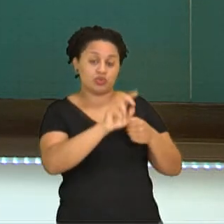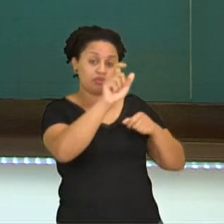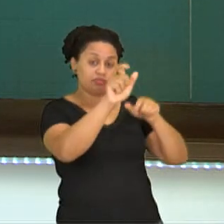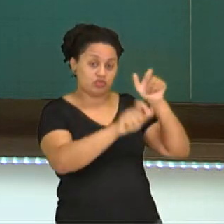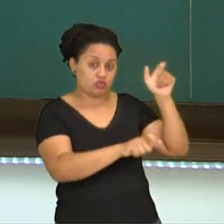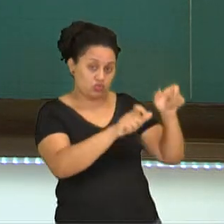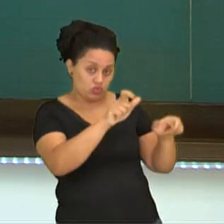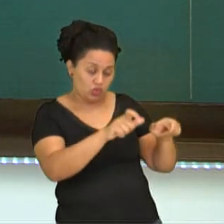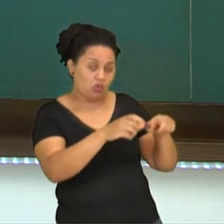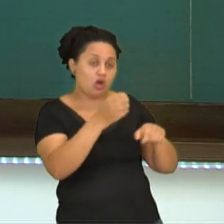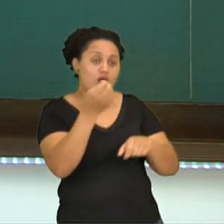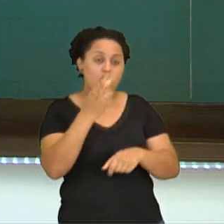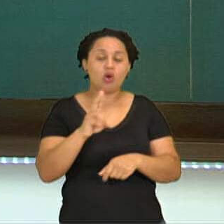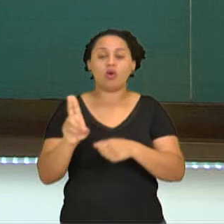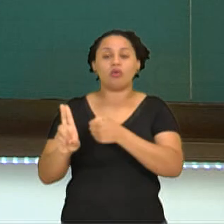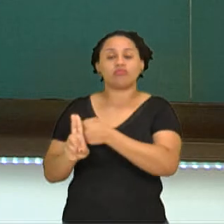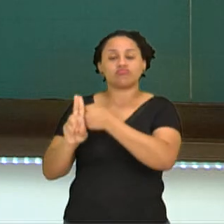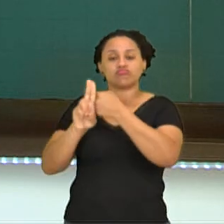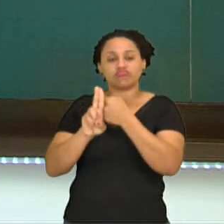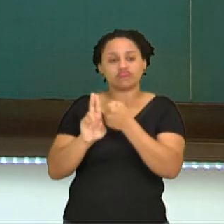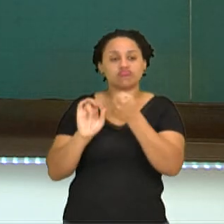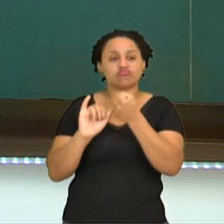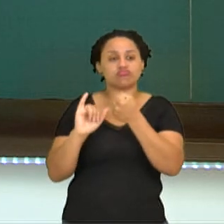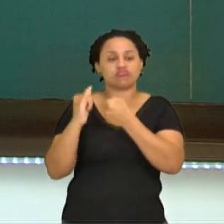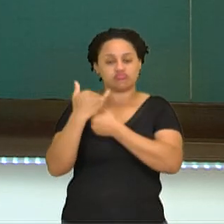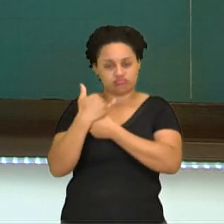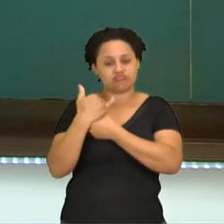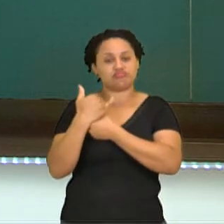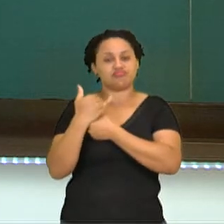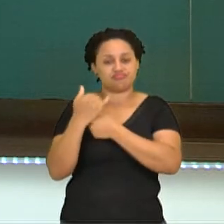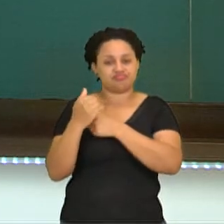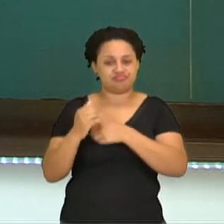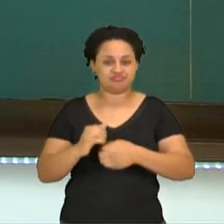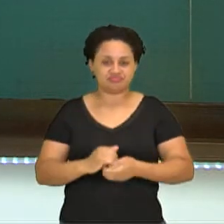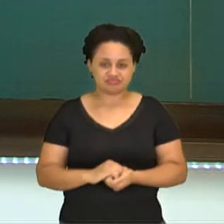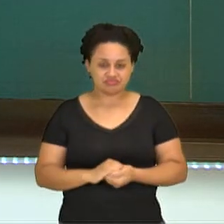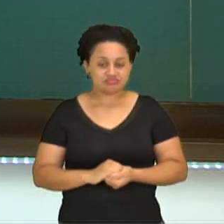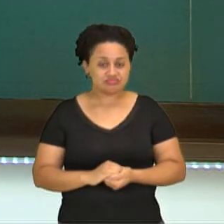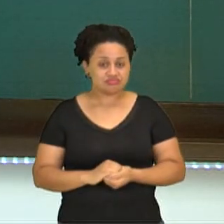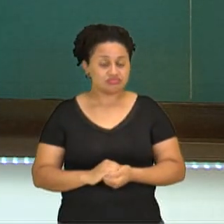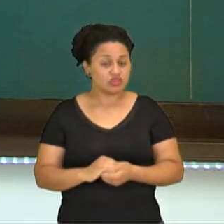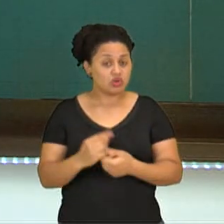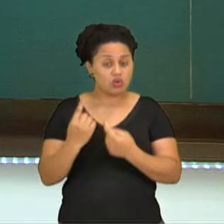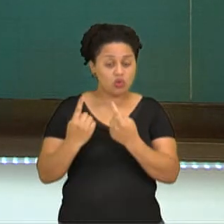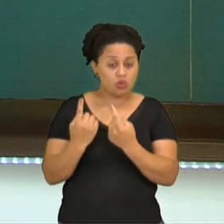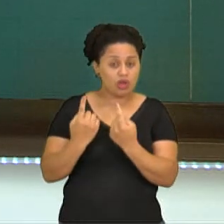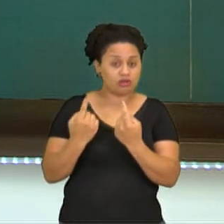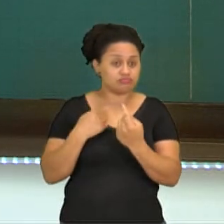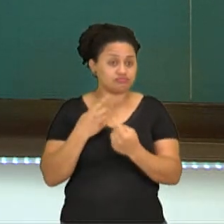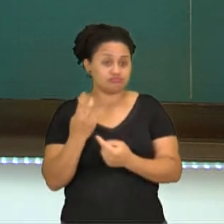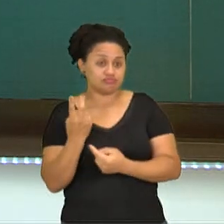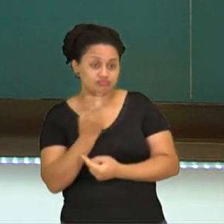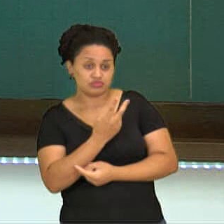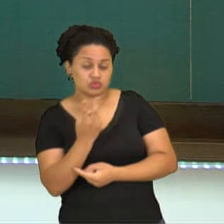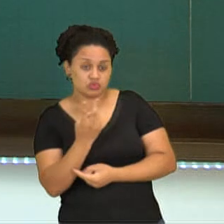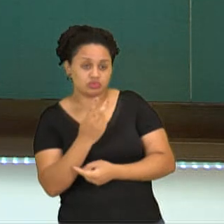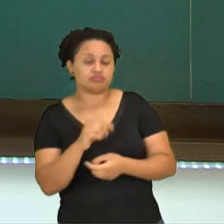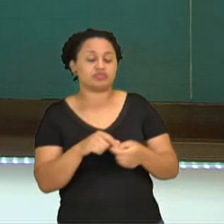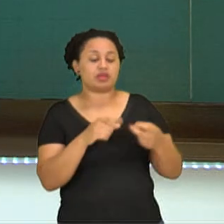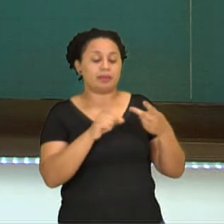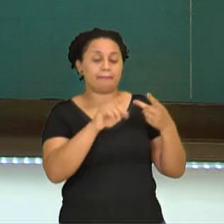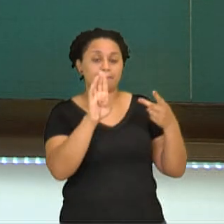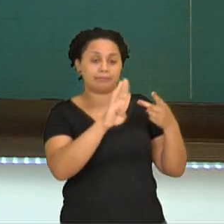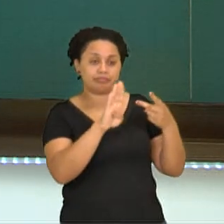um pronome pessoal, ou ele é um possessive adjective, ou ele é um adjetivo possessivo. E na